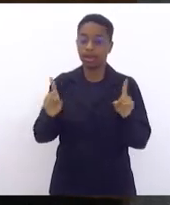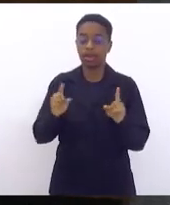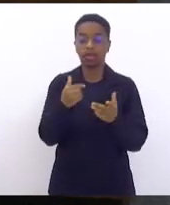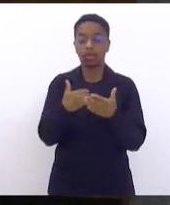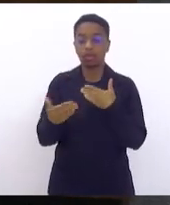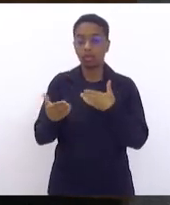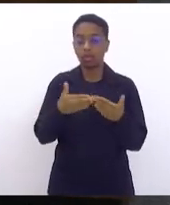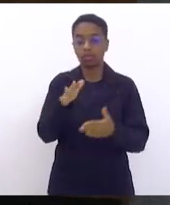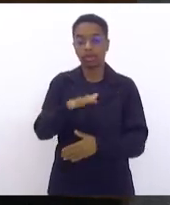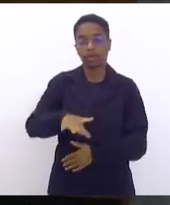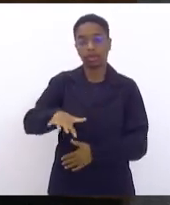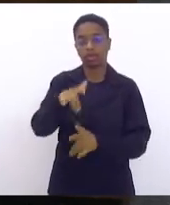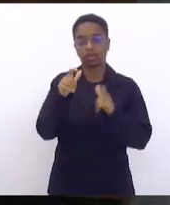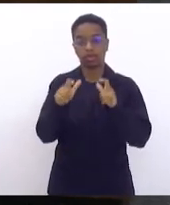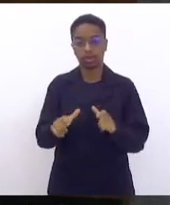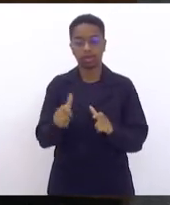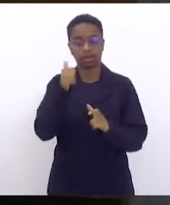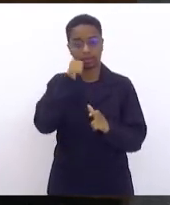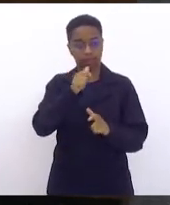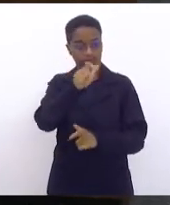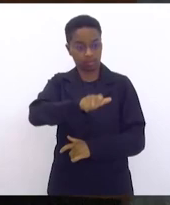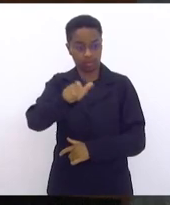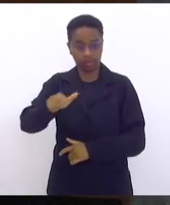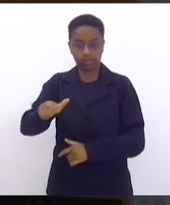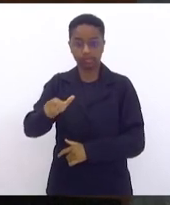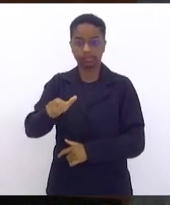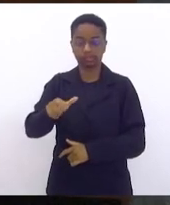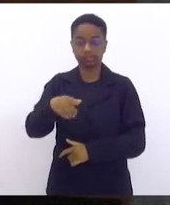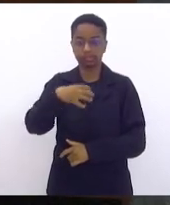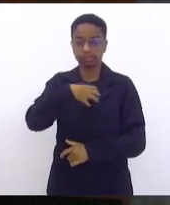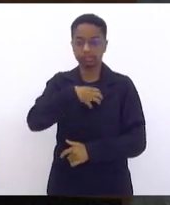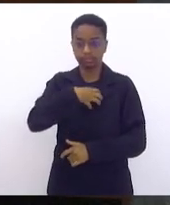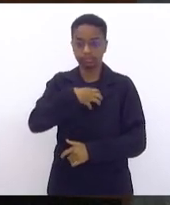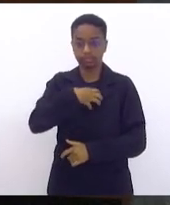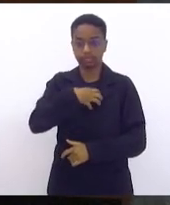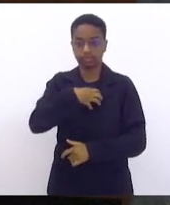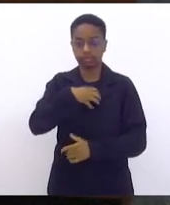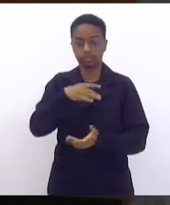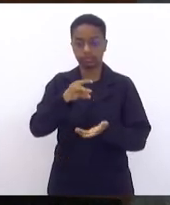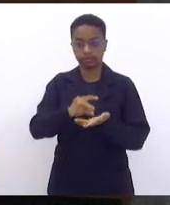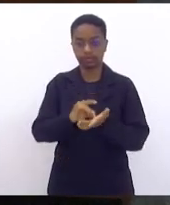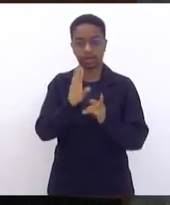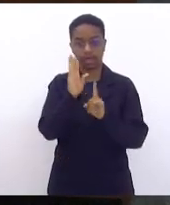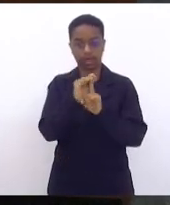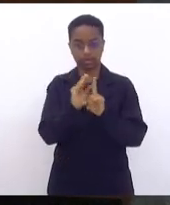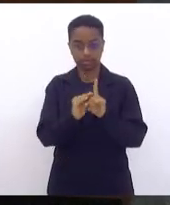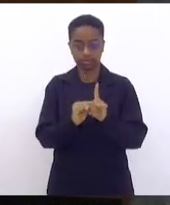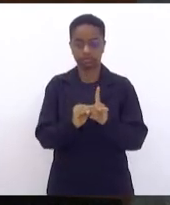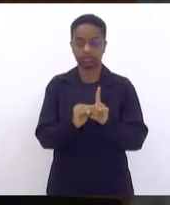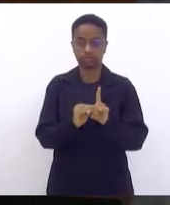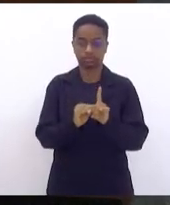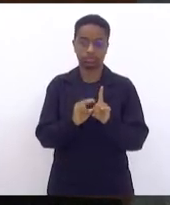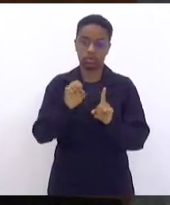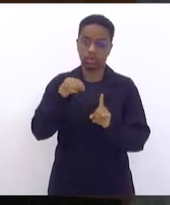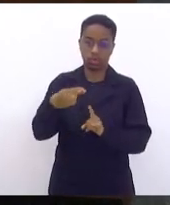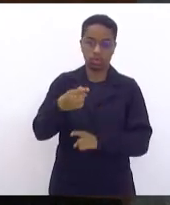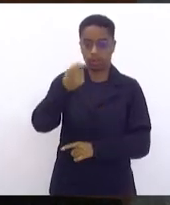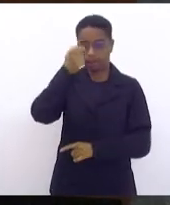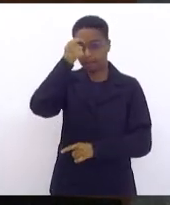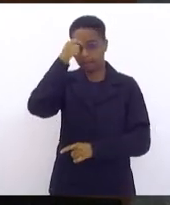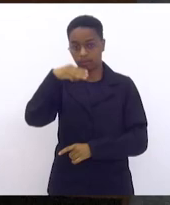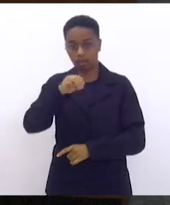quaisquer ambientes que essas mulheres se sintam aí assediadas, seja moralmente,